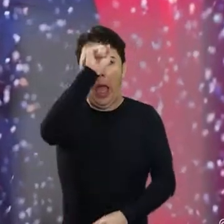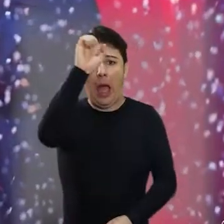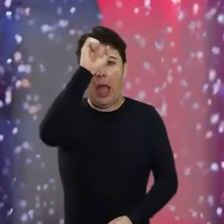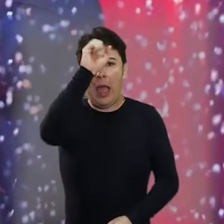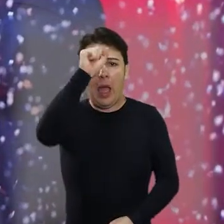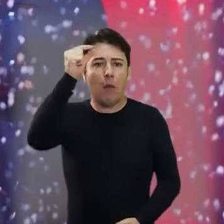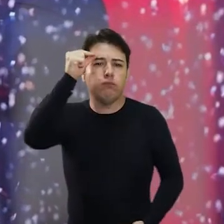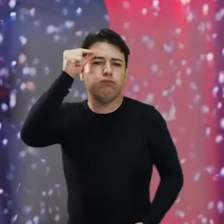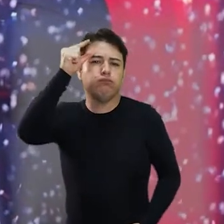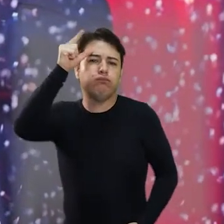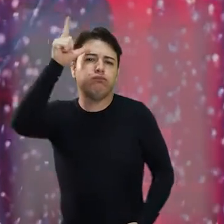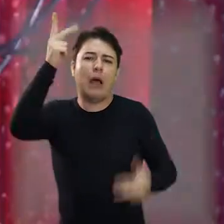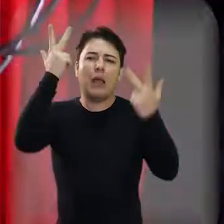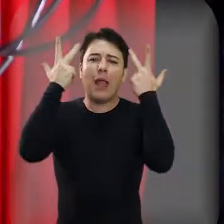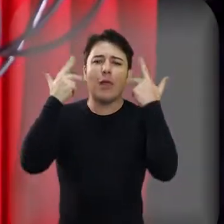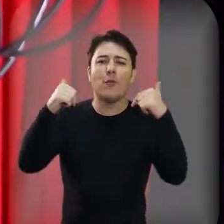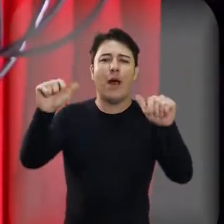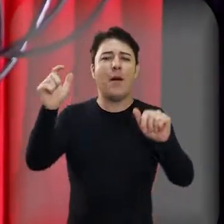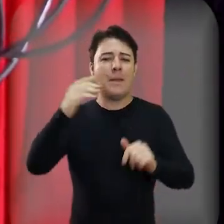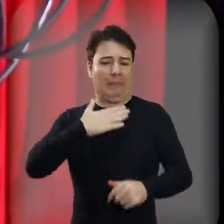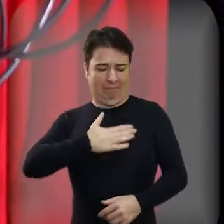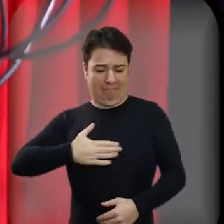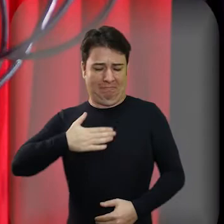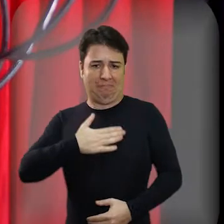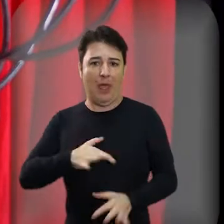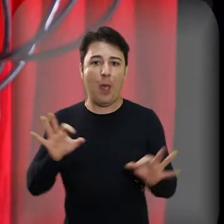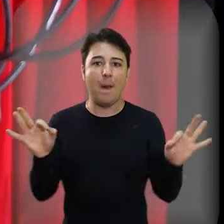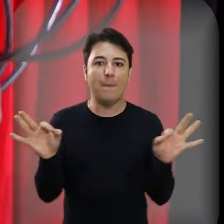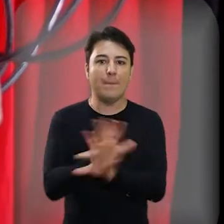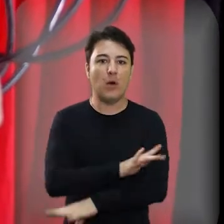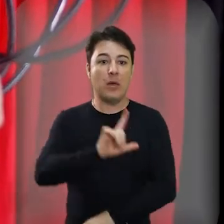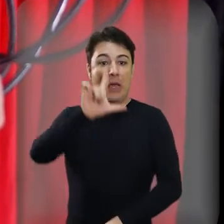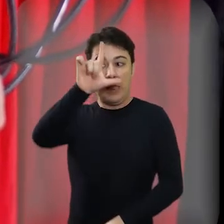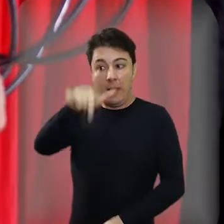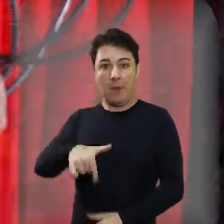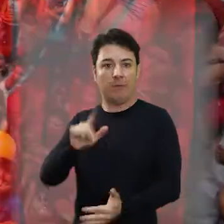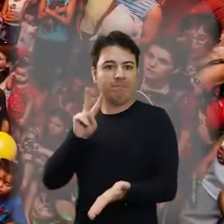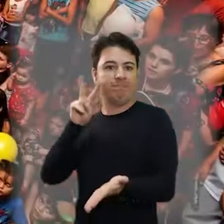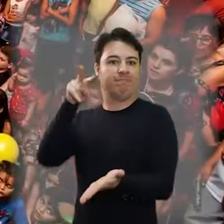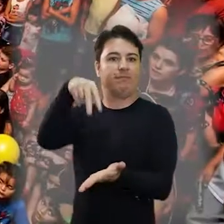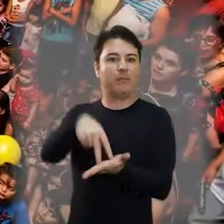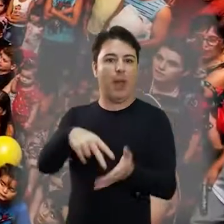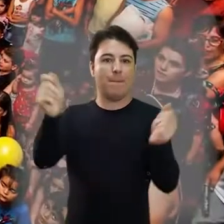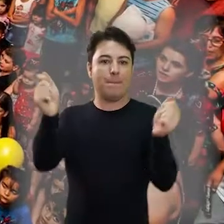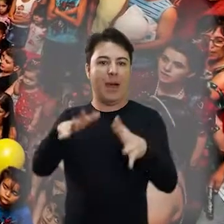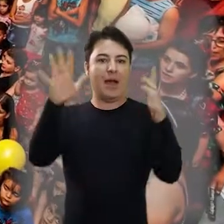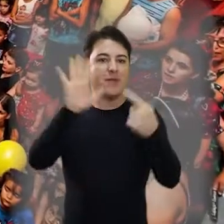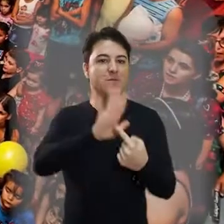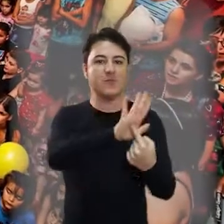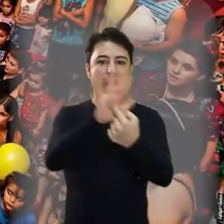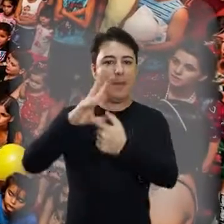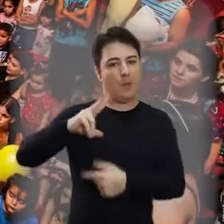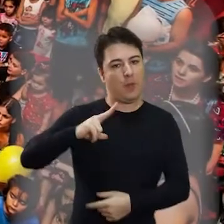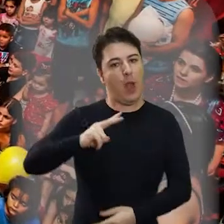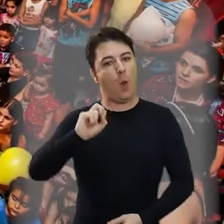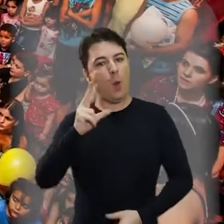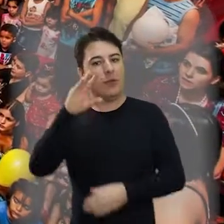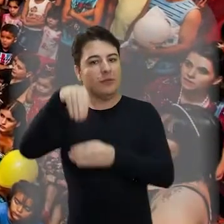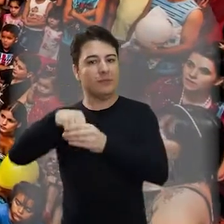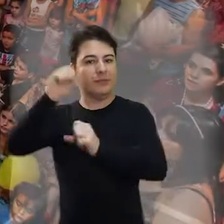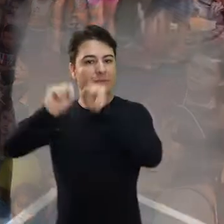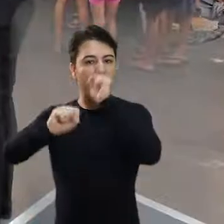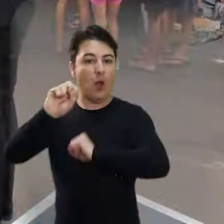forma bem, bem natural, bem gostosa, e quando eu vi, eu já estava me apresentando, já estava fazendo eventos particulares, eventos